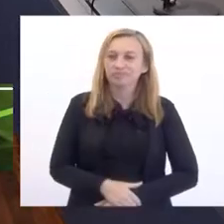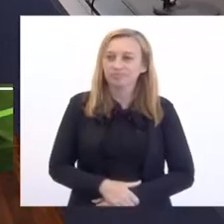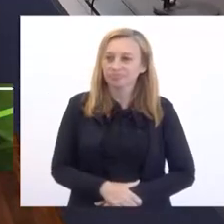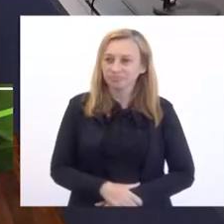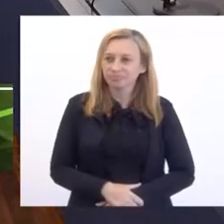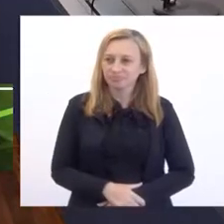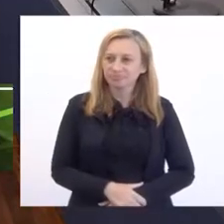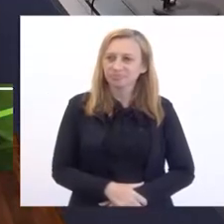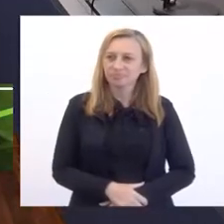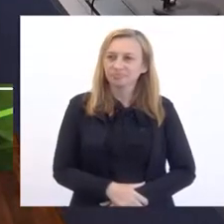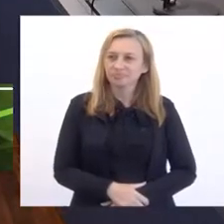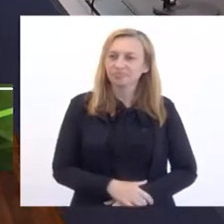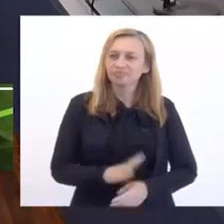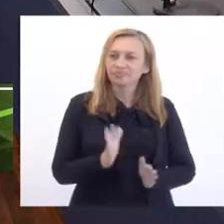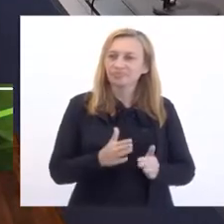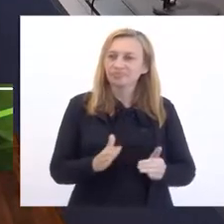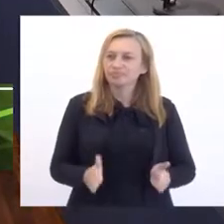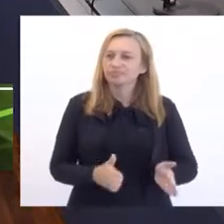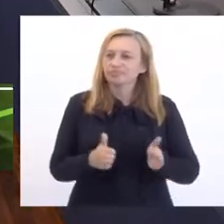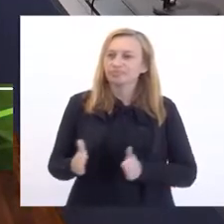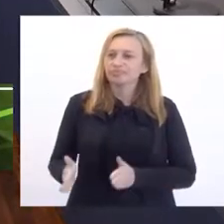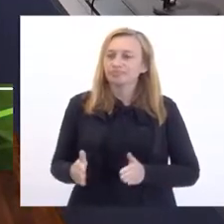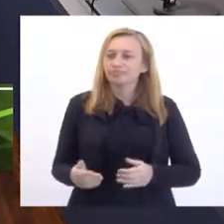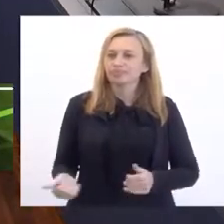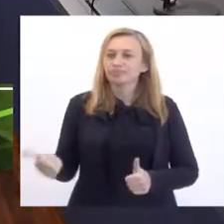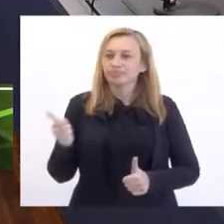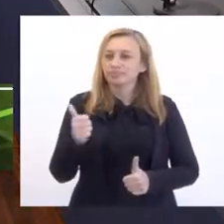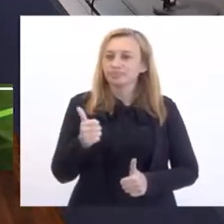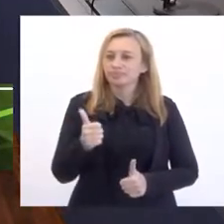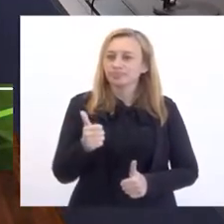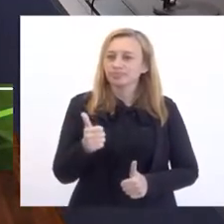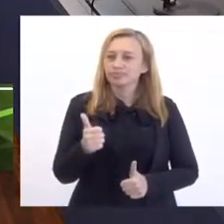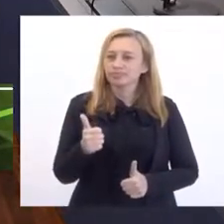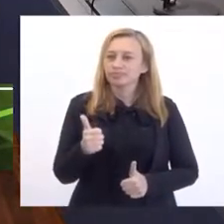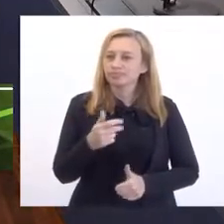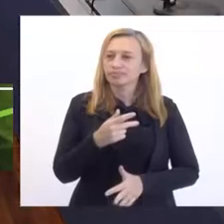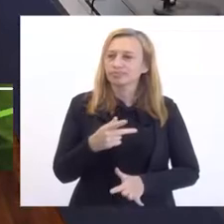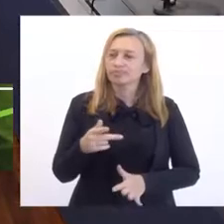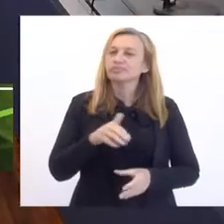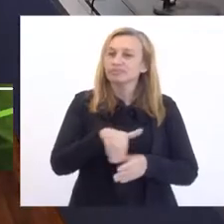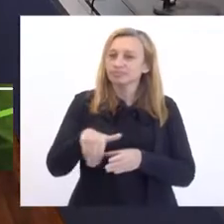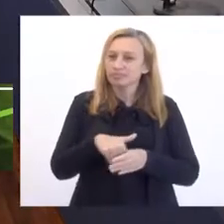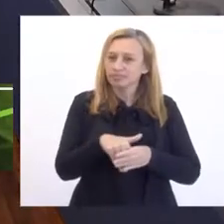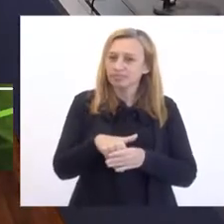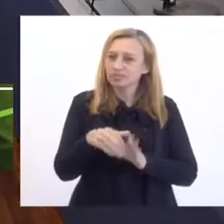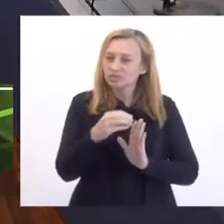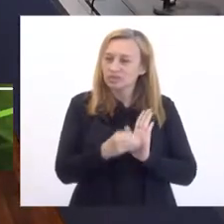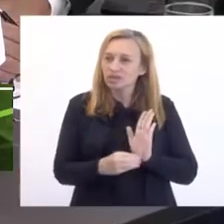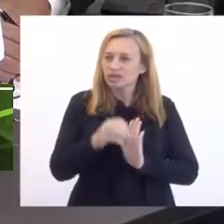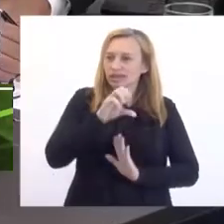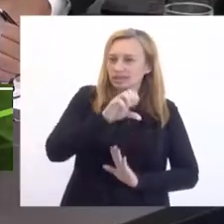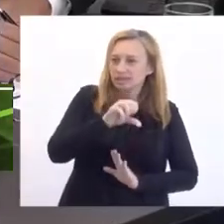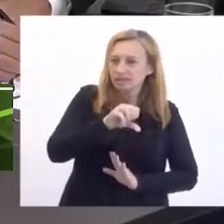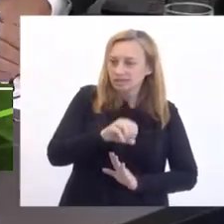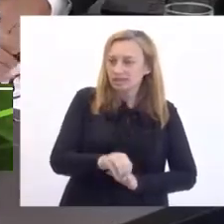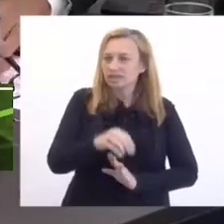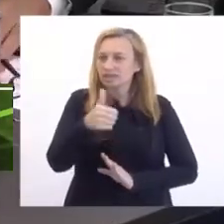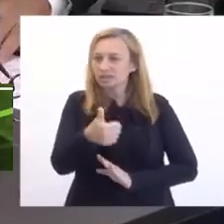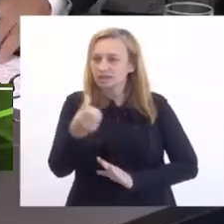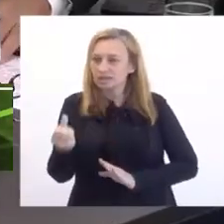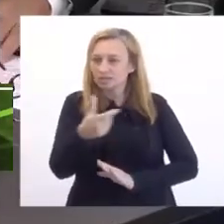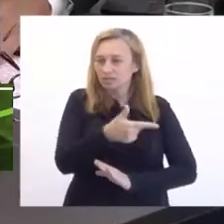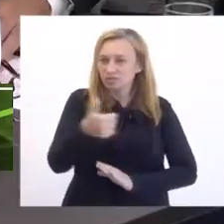Já. Então, passando o presidente... em votação, o ofício 016 de